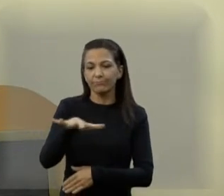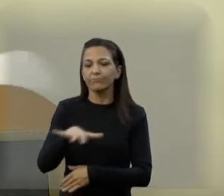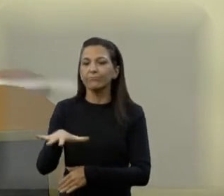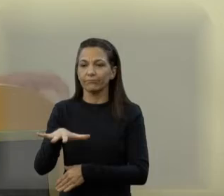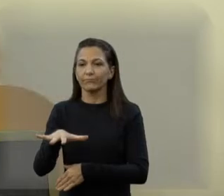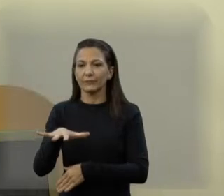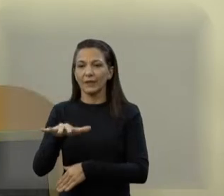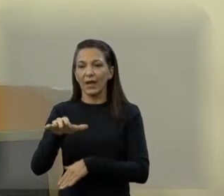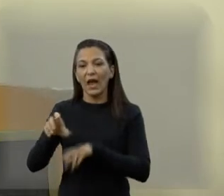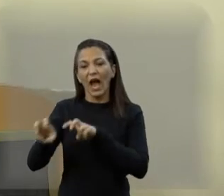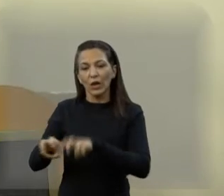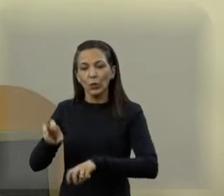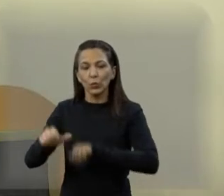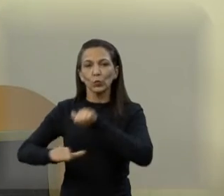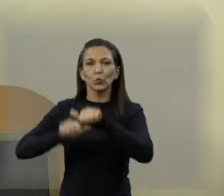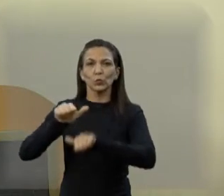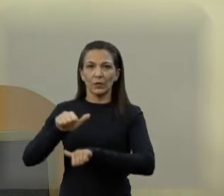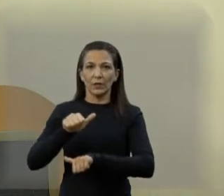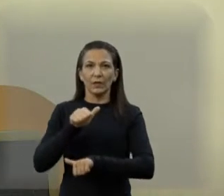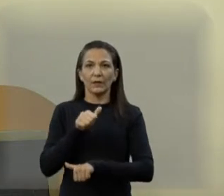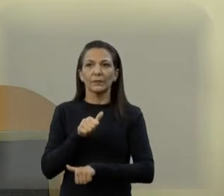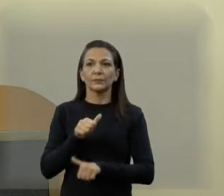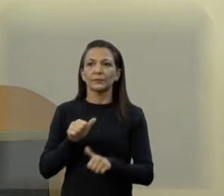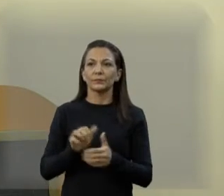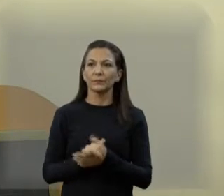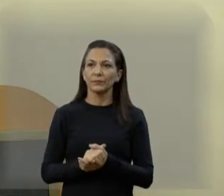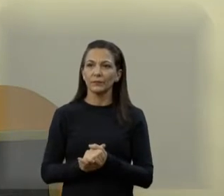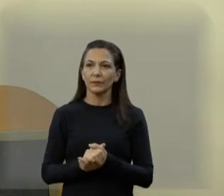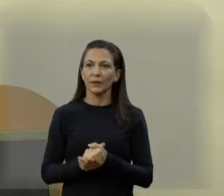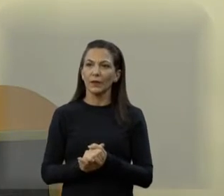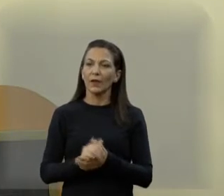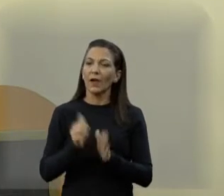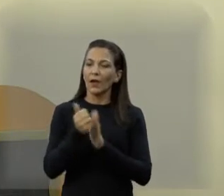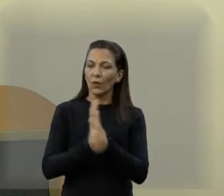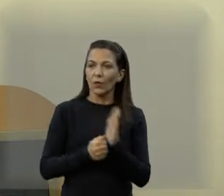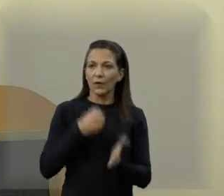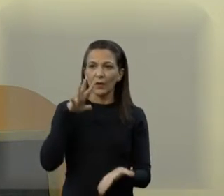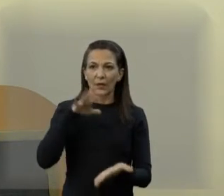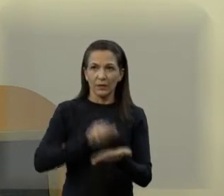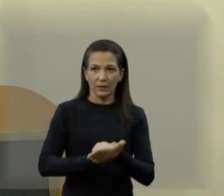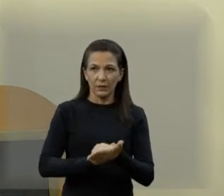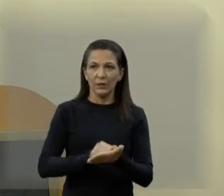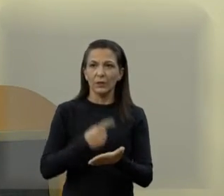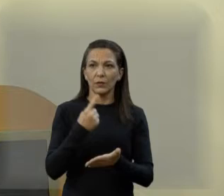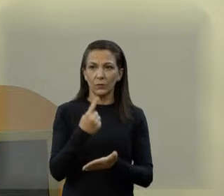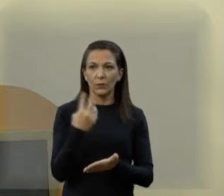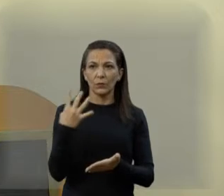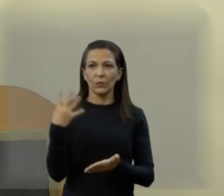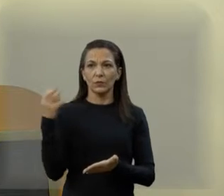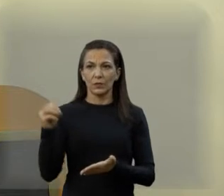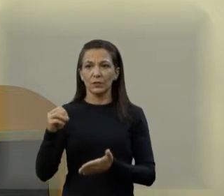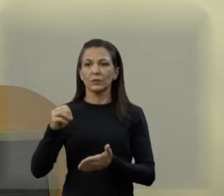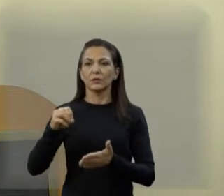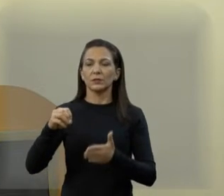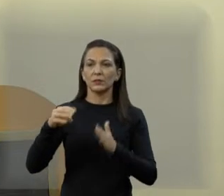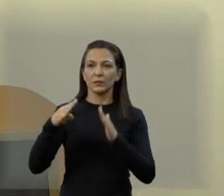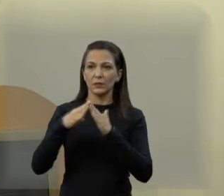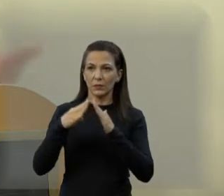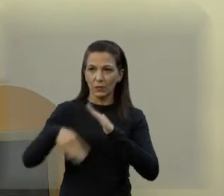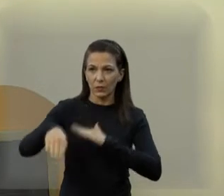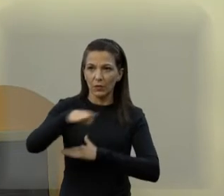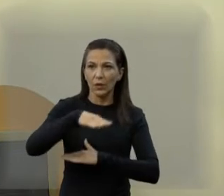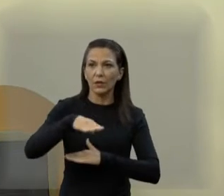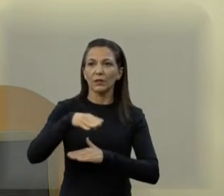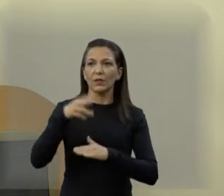da reforma agrária atualmente Araraquara estão cadastrados 1400 propriedades rurais que